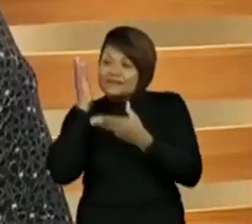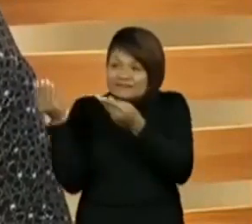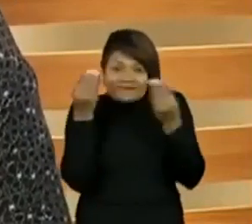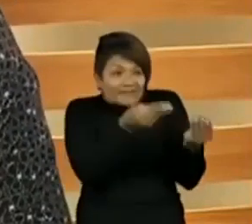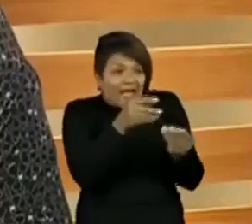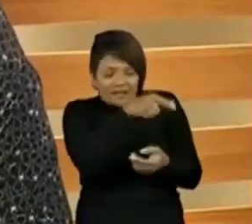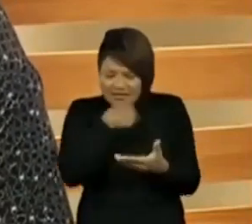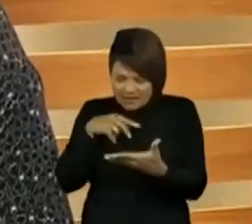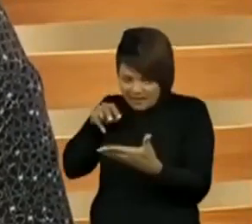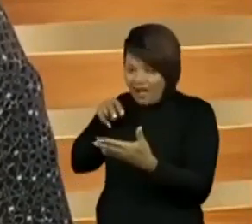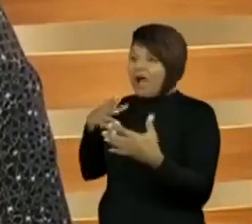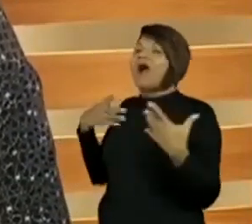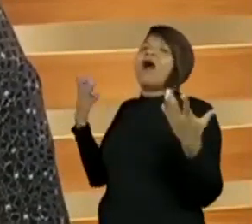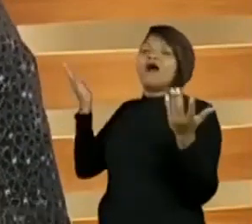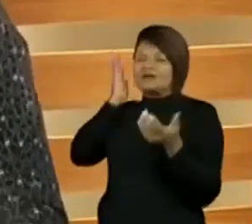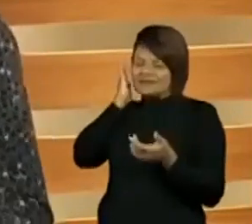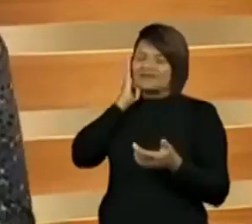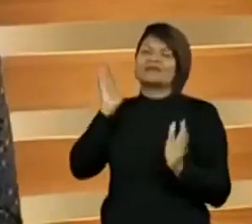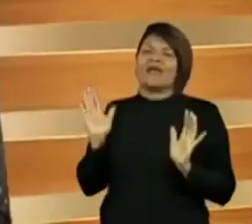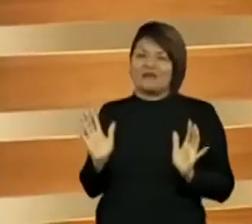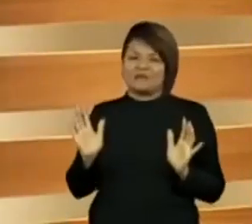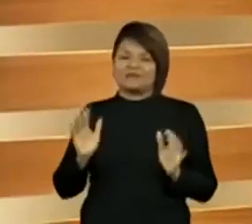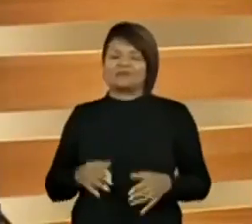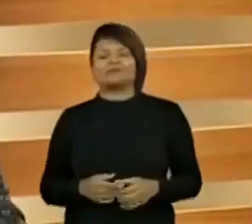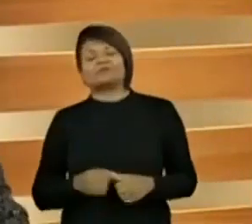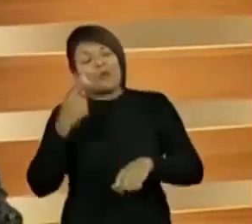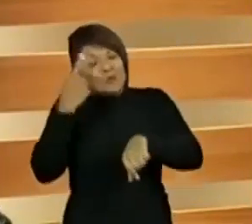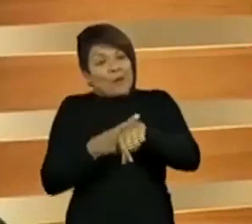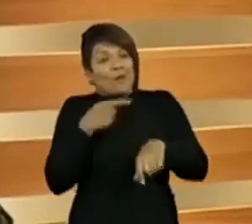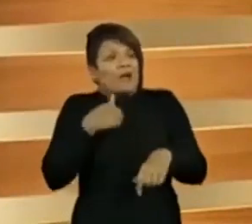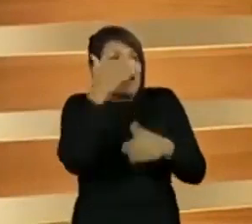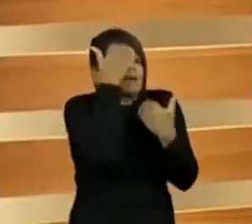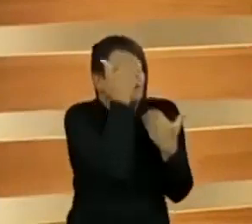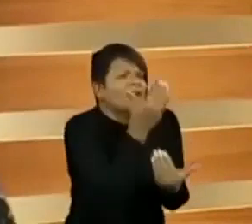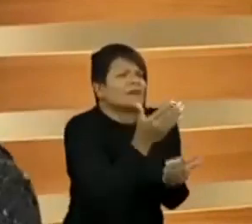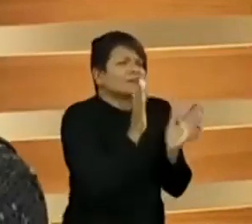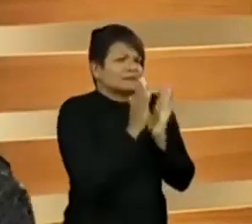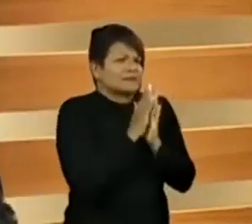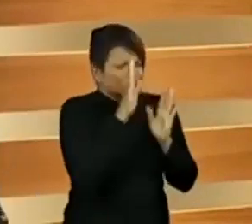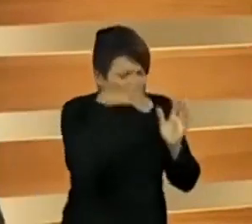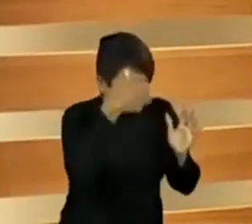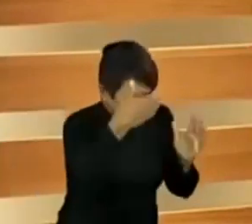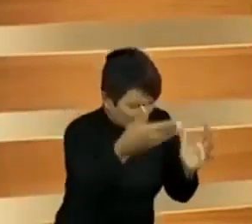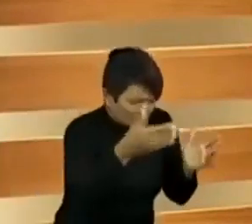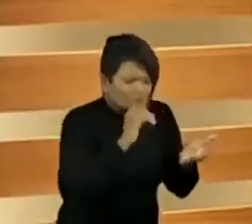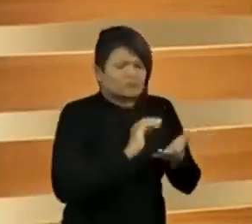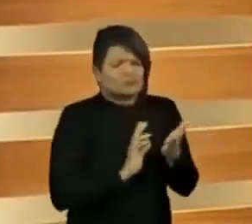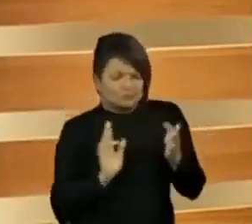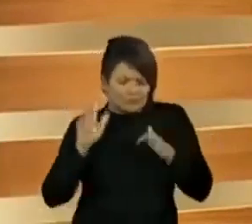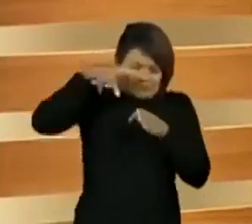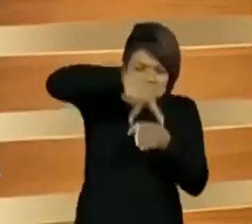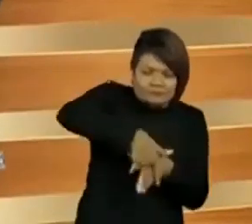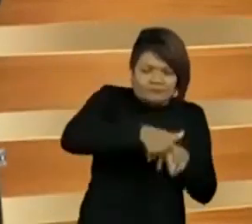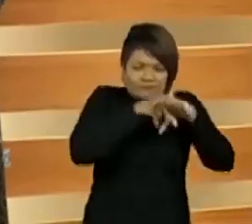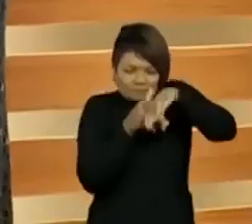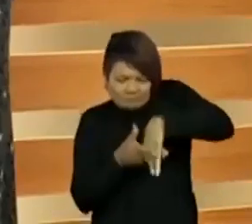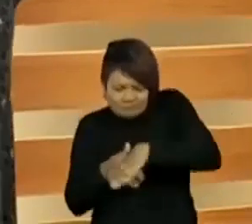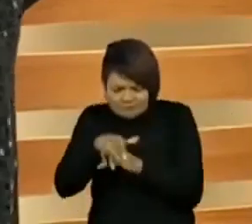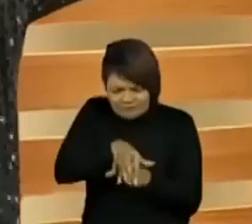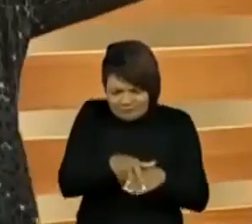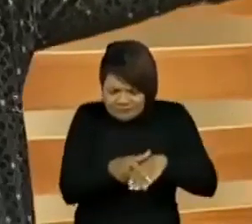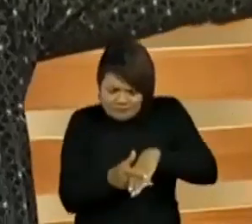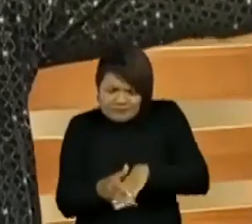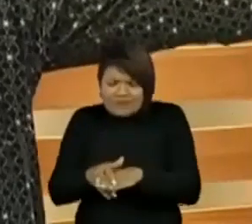as histórias. Na hora, então, ela agradeceu, subiu no dorso do golfinho e foi de volta